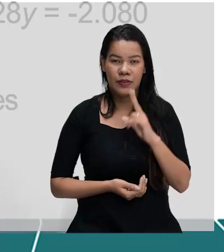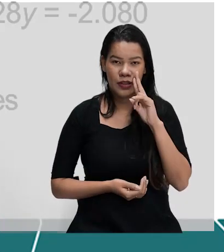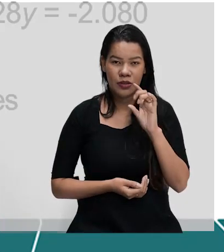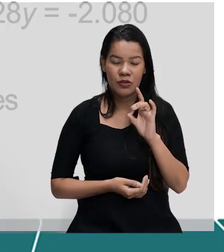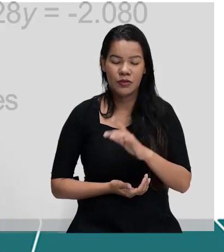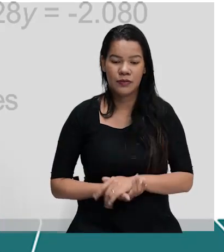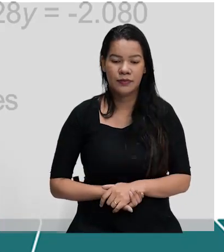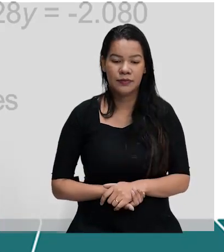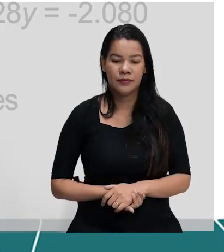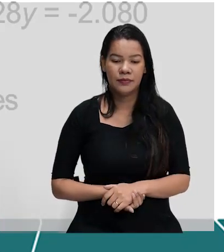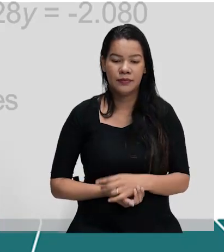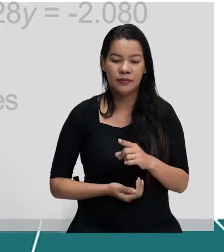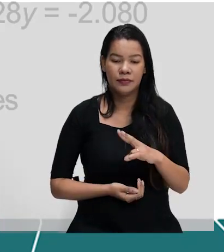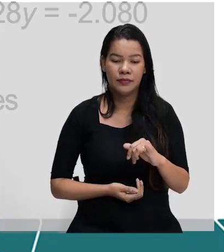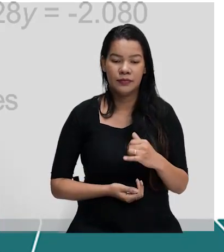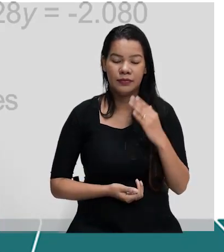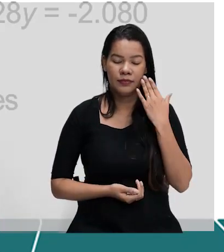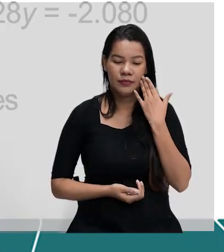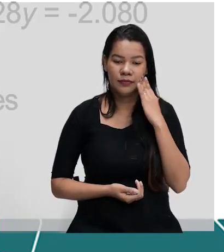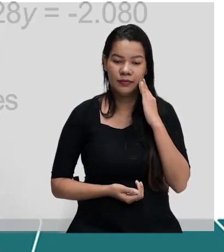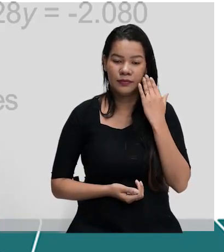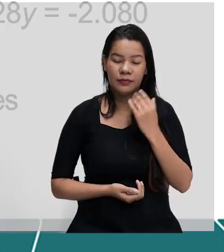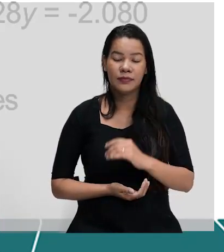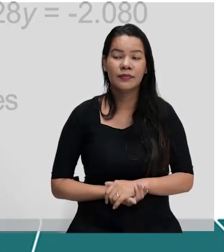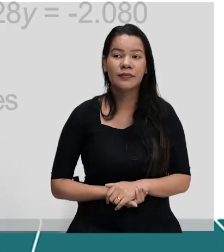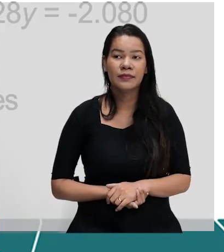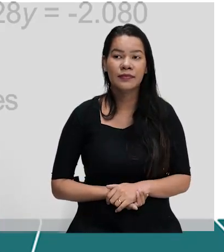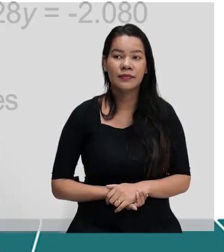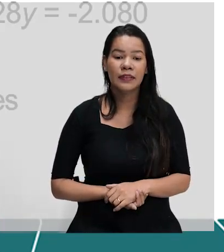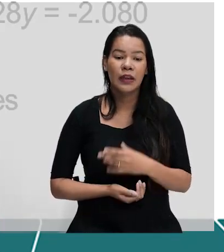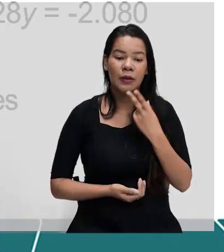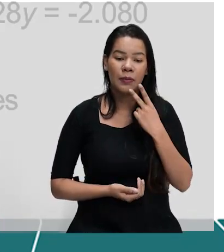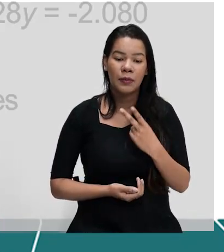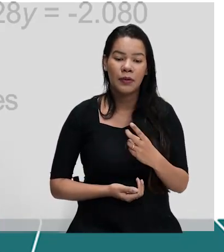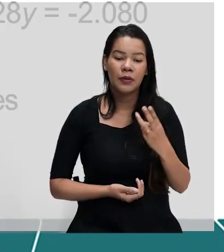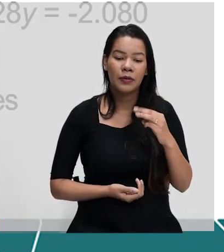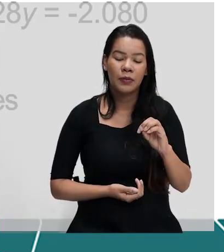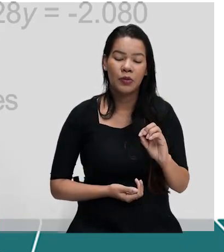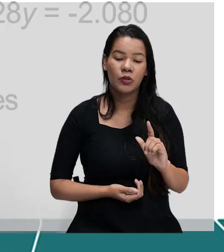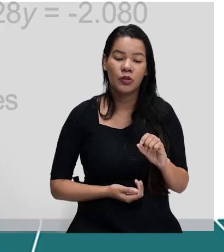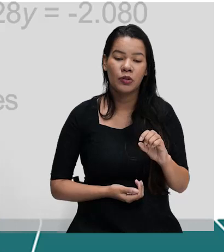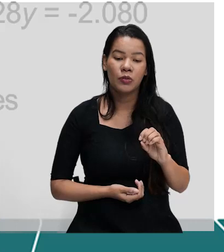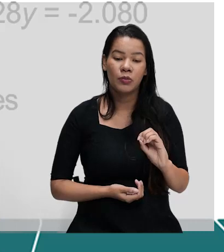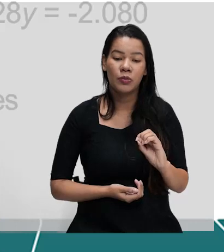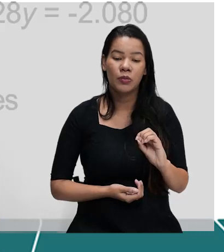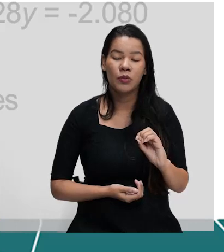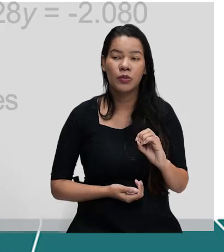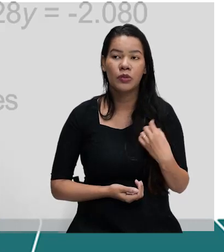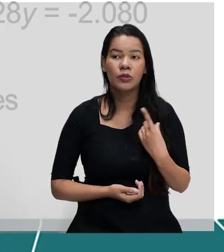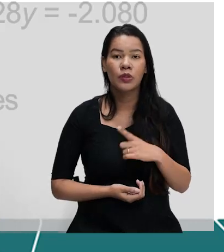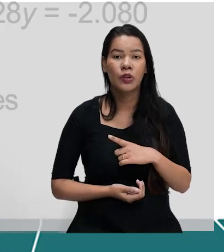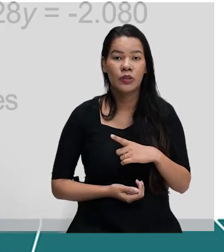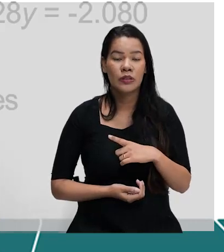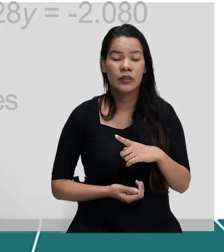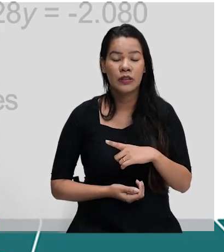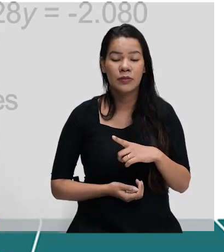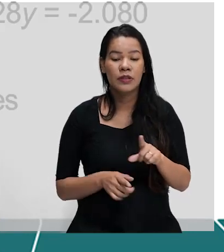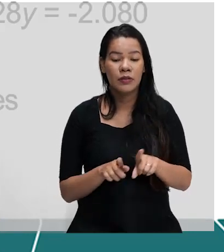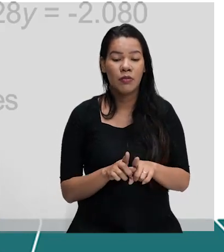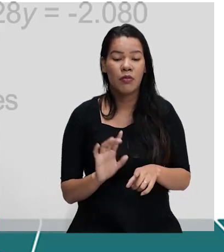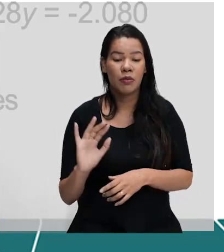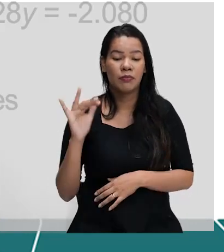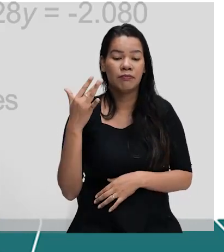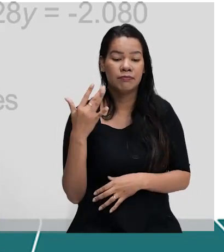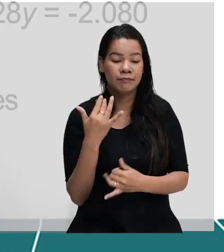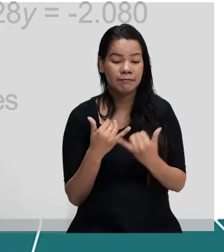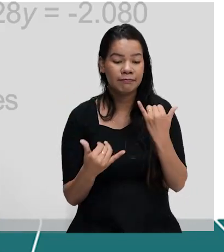Preste atenção que você vai compreender. Para o monóxido, nós vamos ter também uma situação bem similar. Então, nós